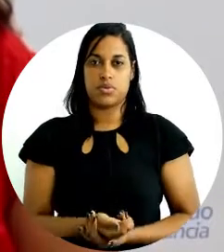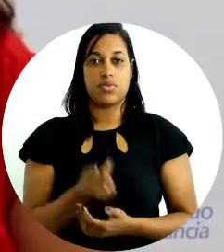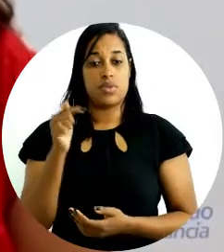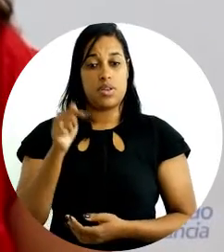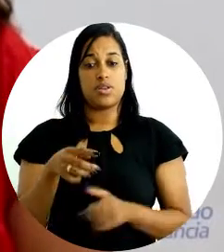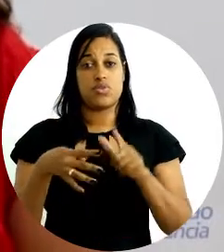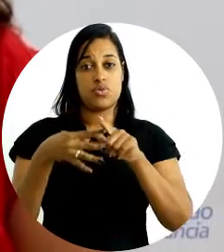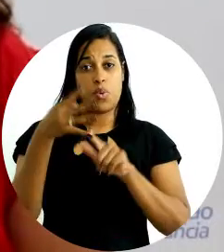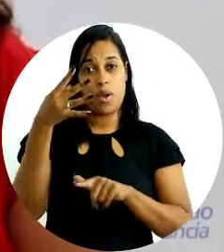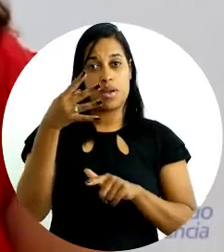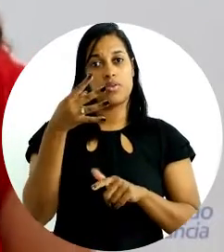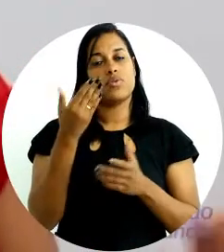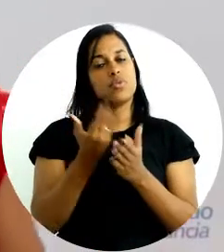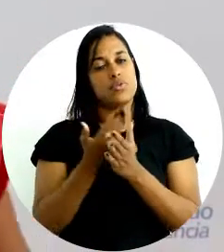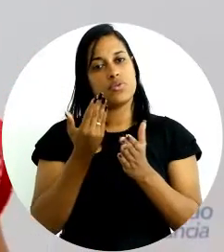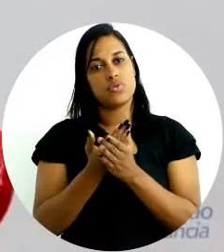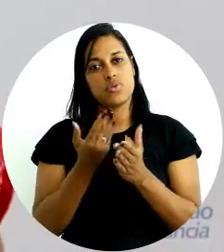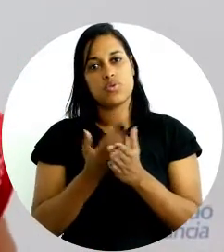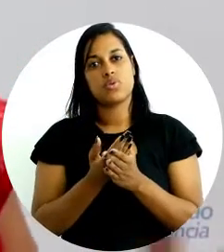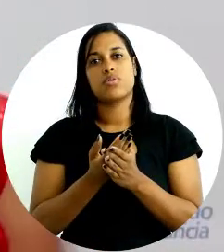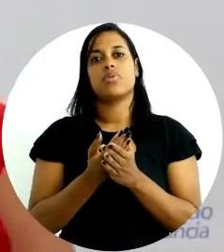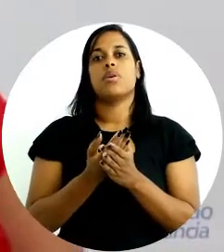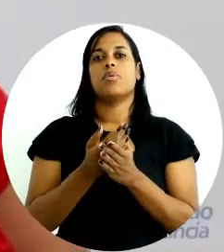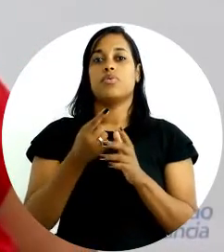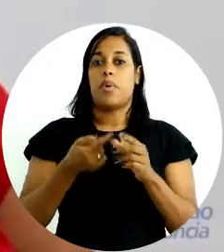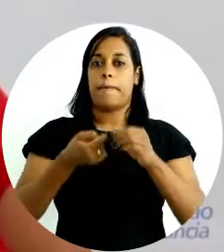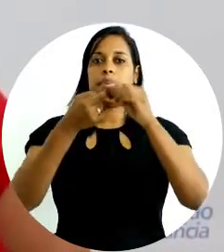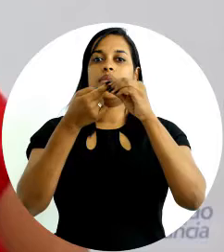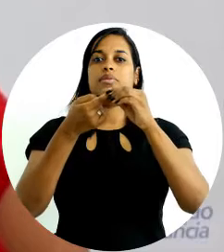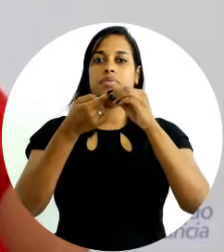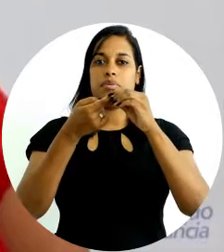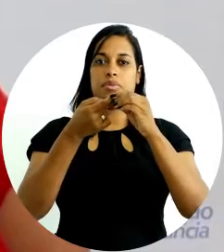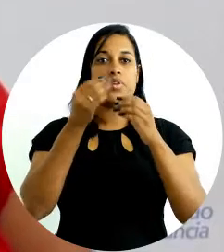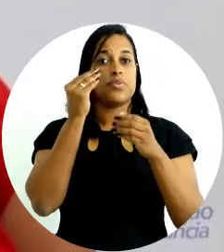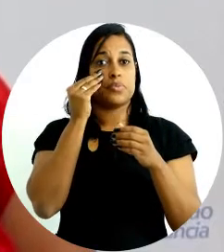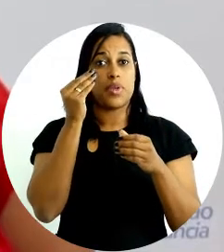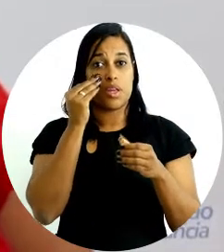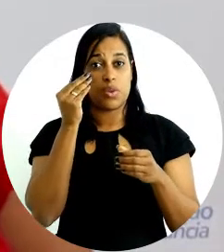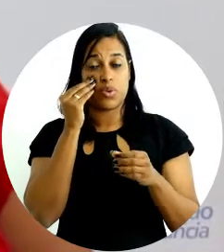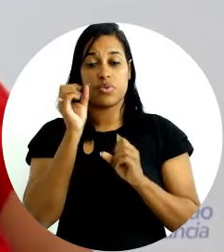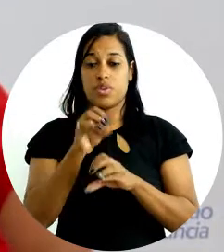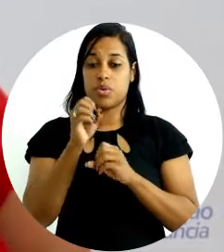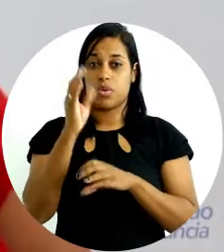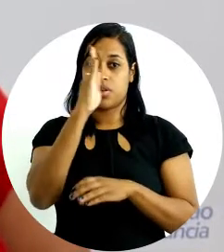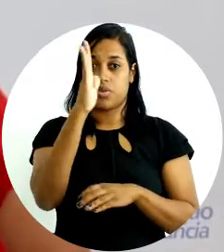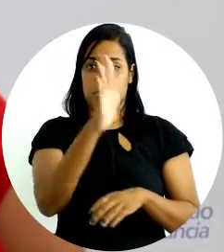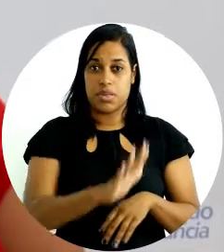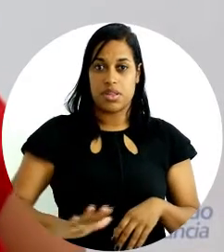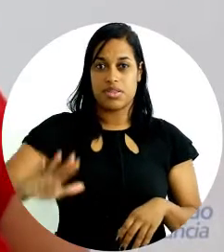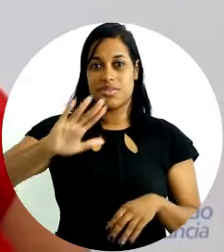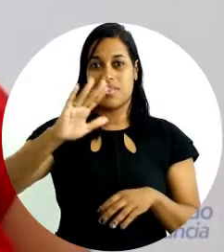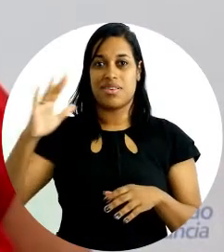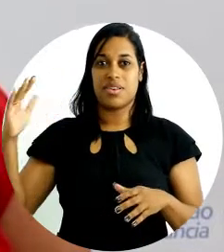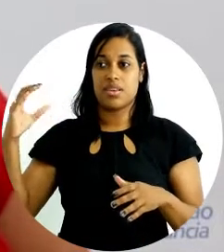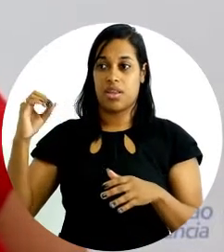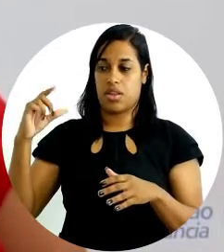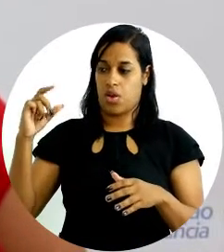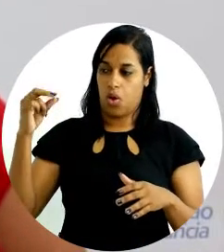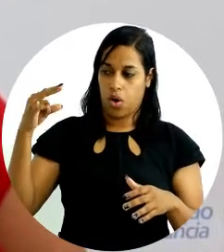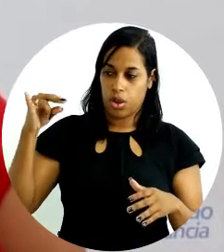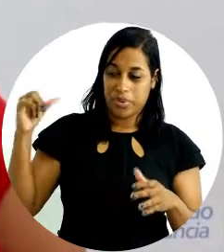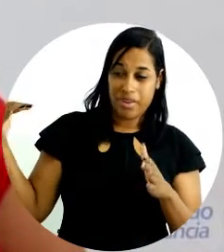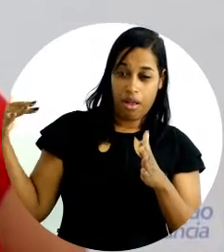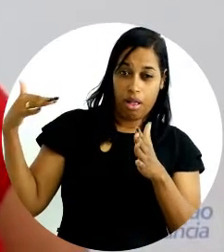e nesses quatro módulos nós estudamos os principais aspectos da educação brasileira, da colônia à